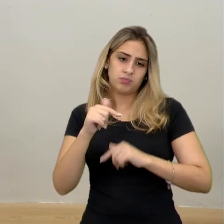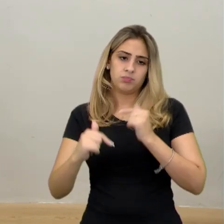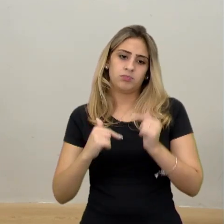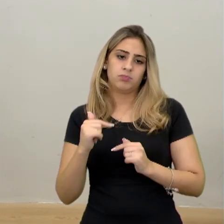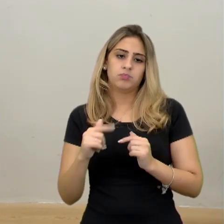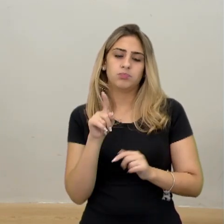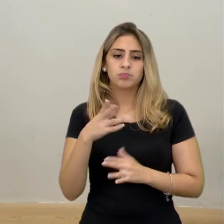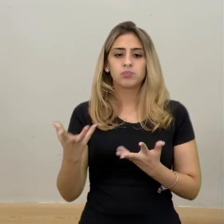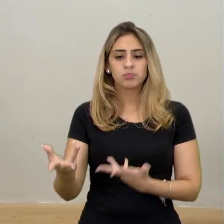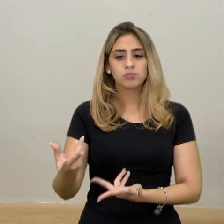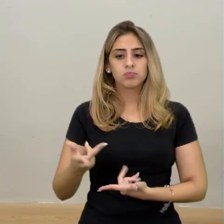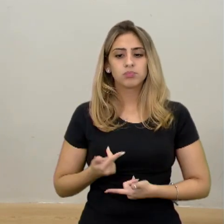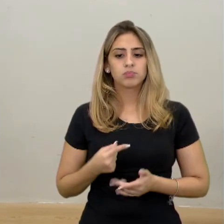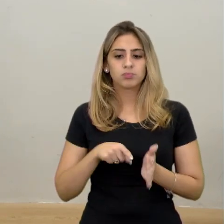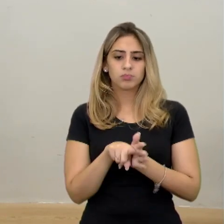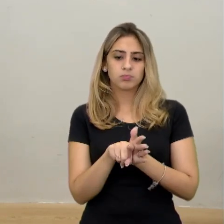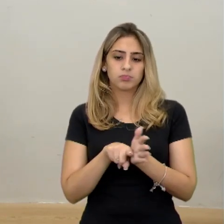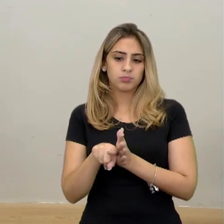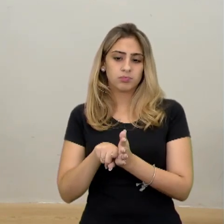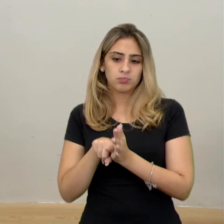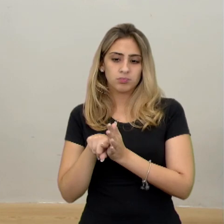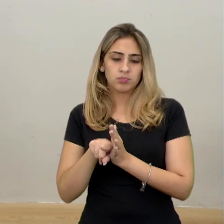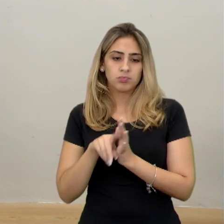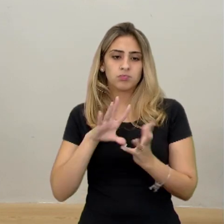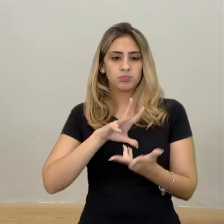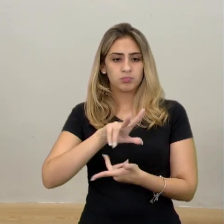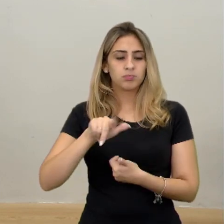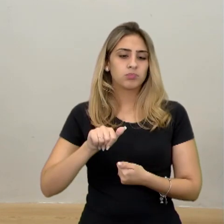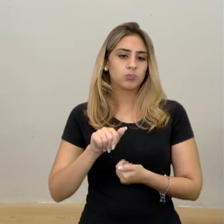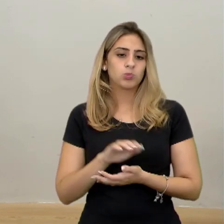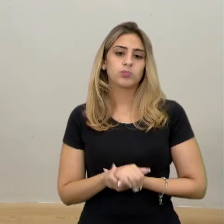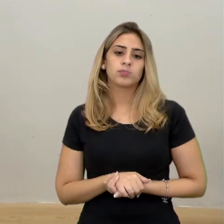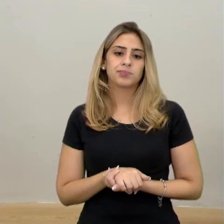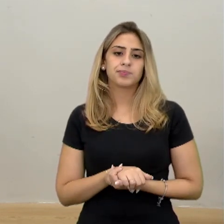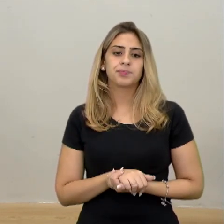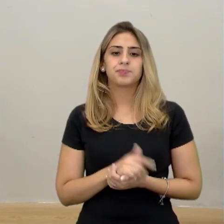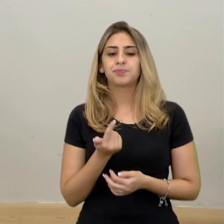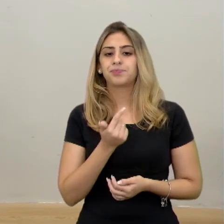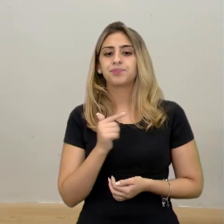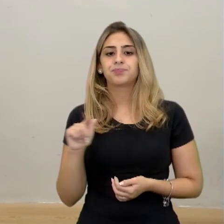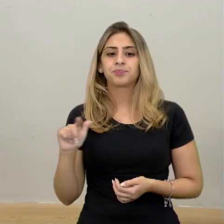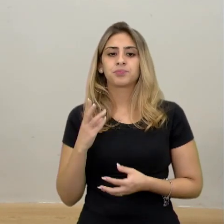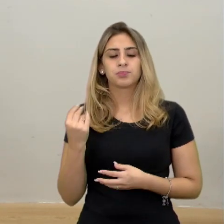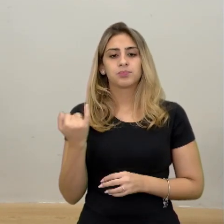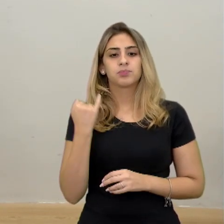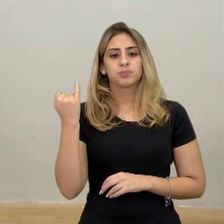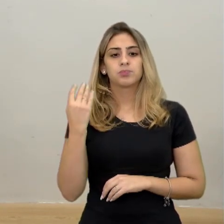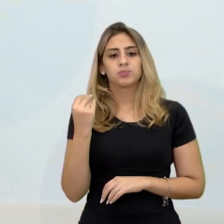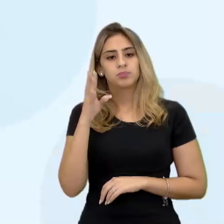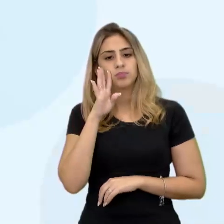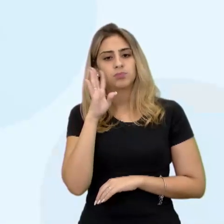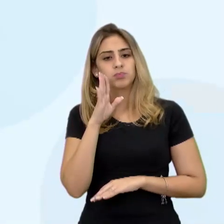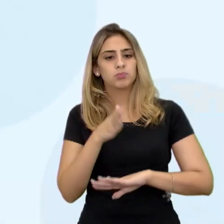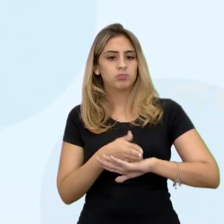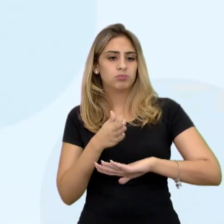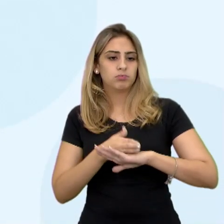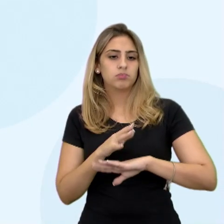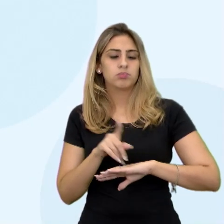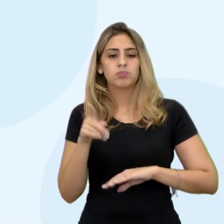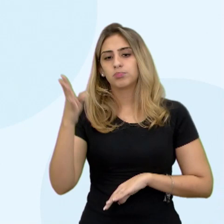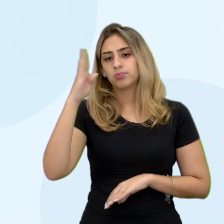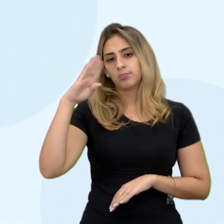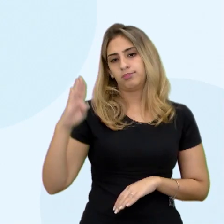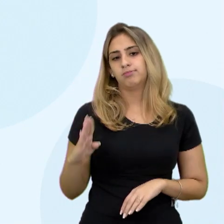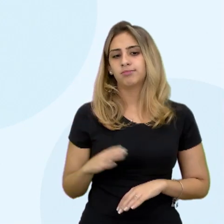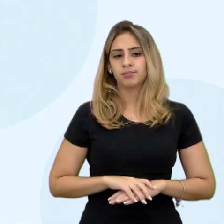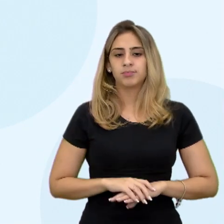É um convite aí para a pesquisa, né? Para o mundo acadêmico. Vamos para o próximo, muito importante, bastante contemporâneo, agora um brasileiro,